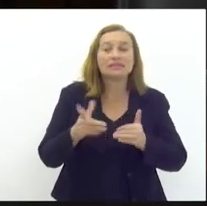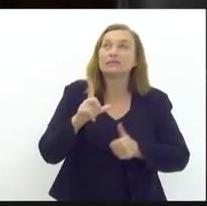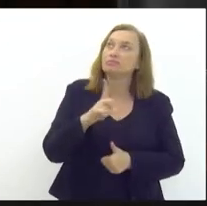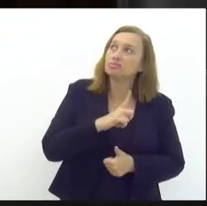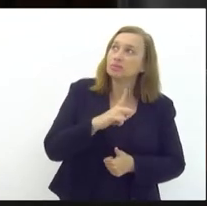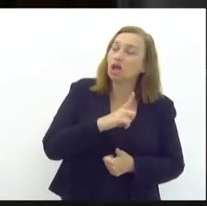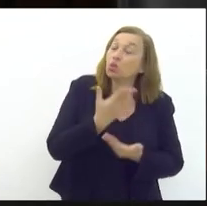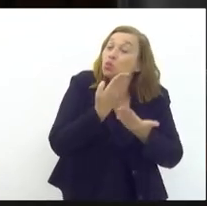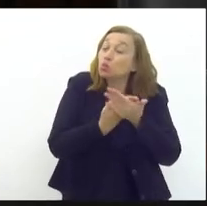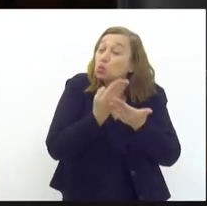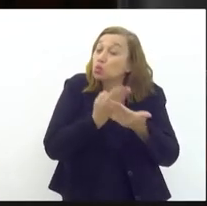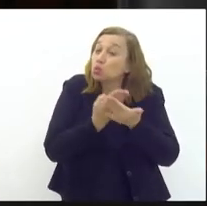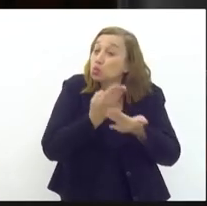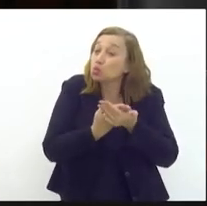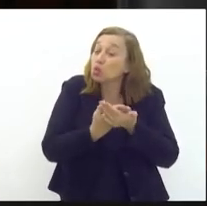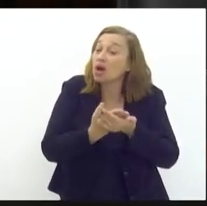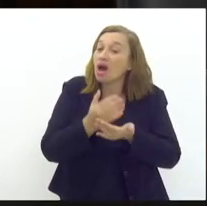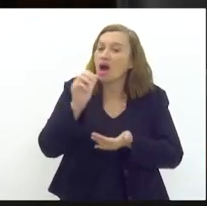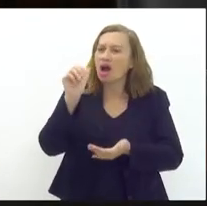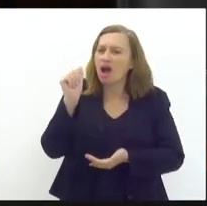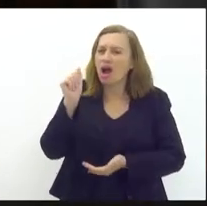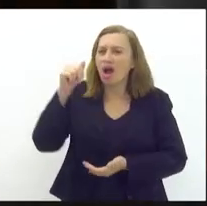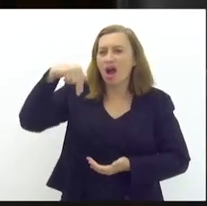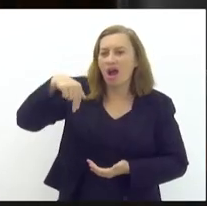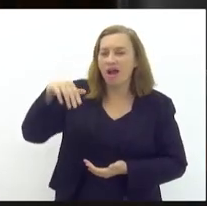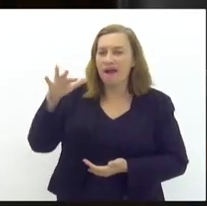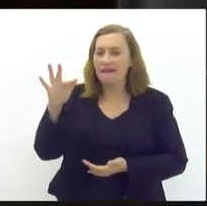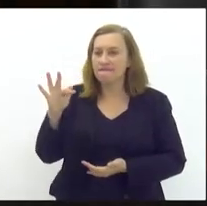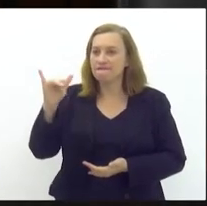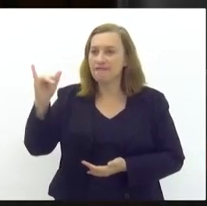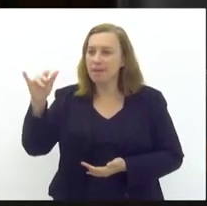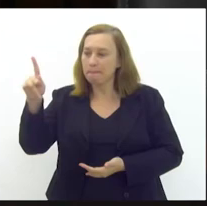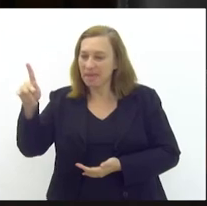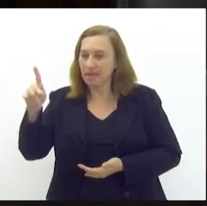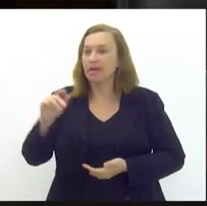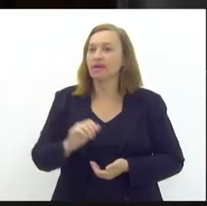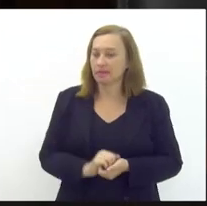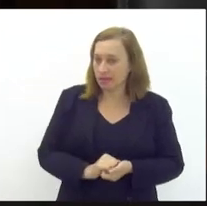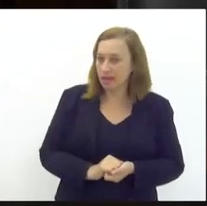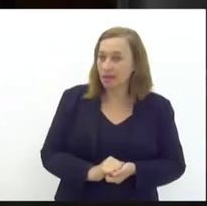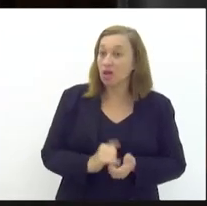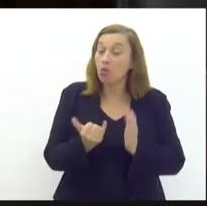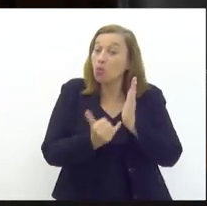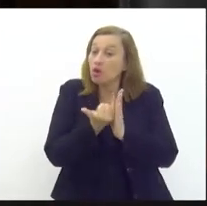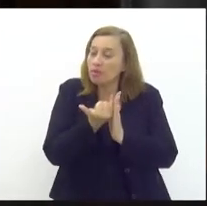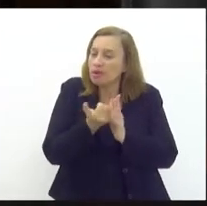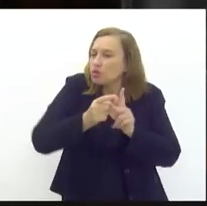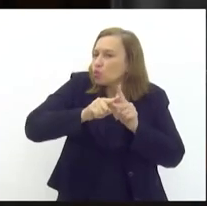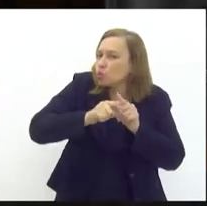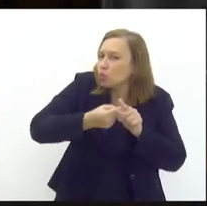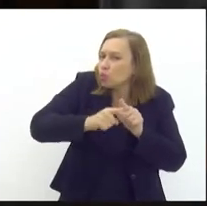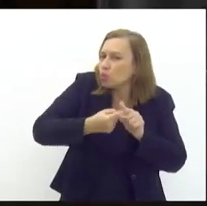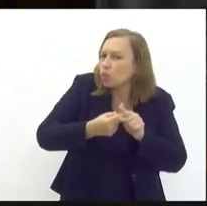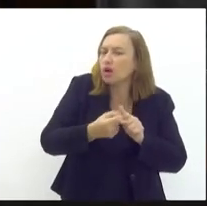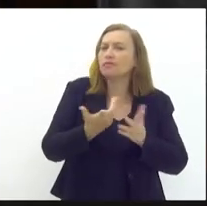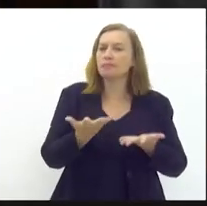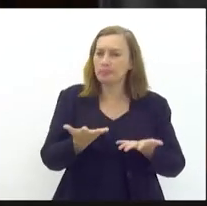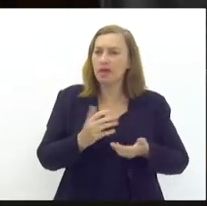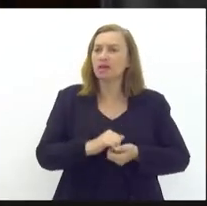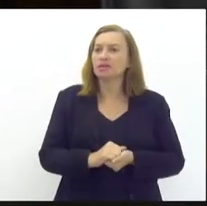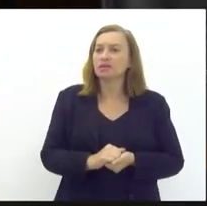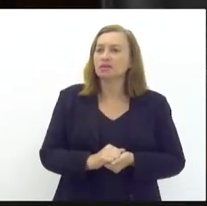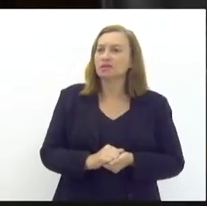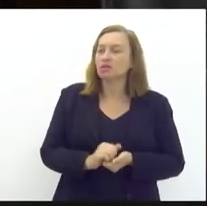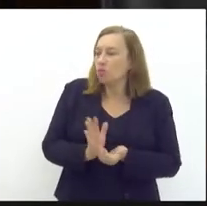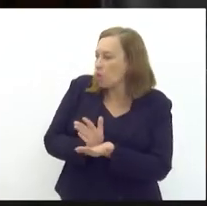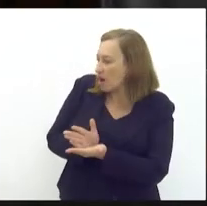um estudo da anfip né que esse esse imposto fosse regulamentado ia ter